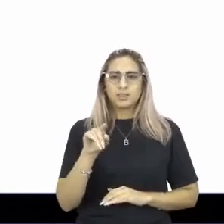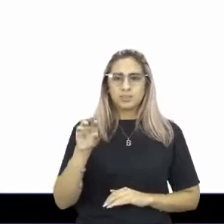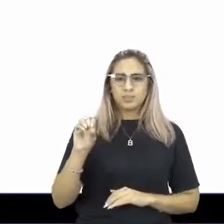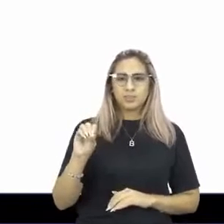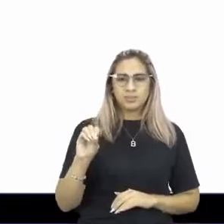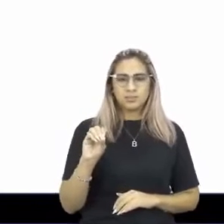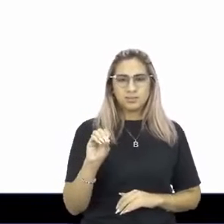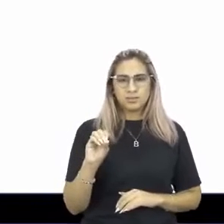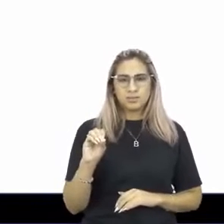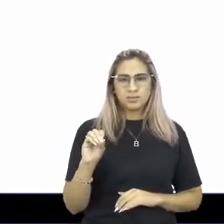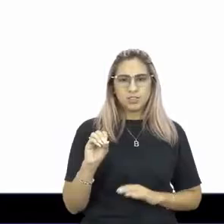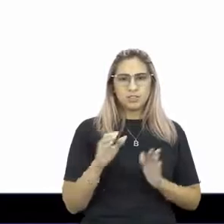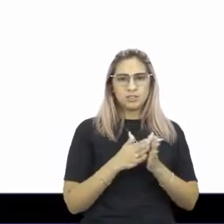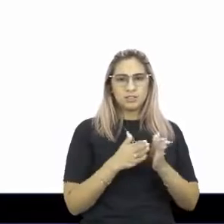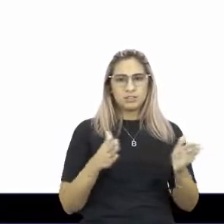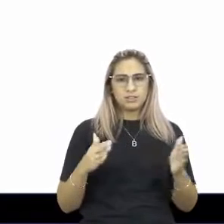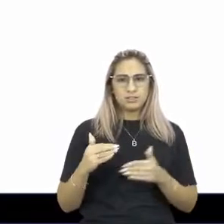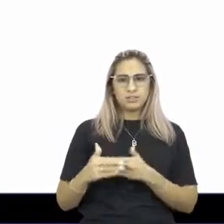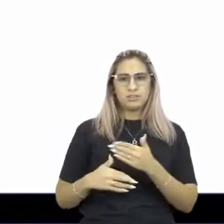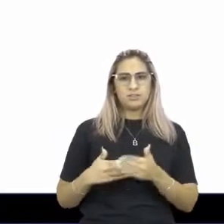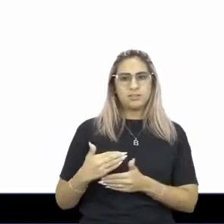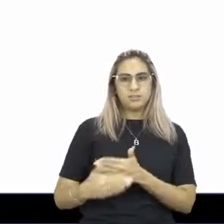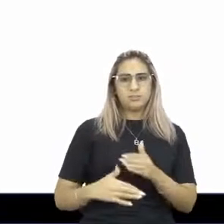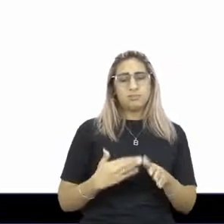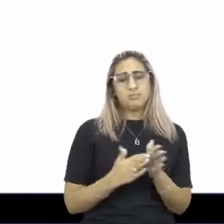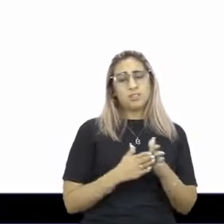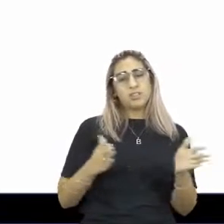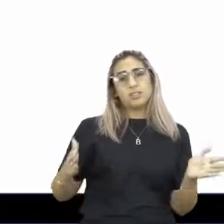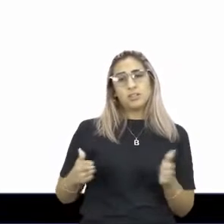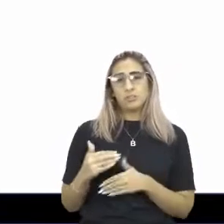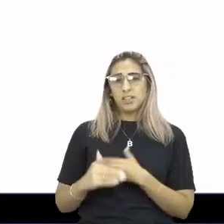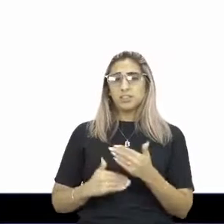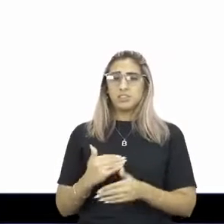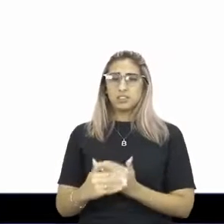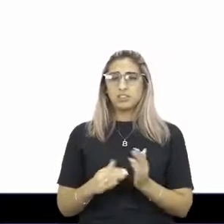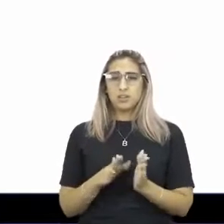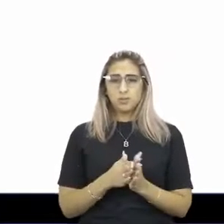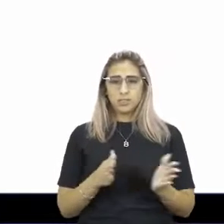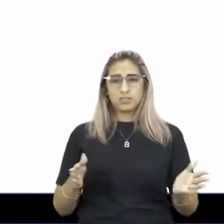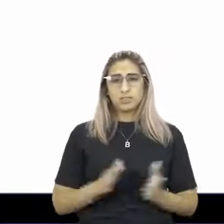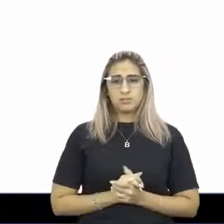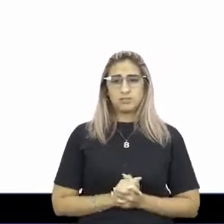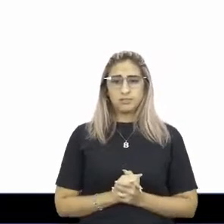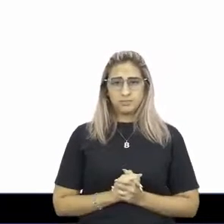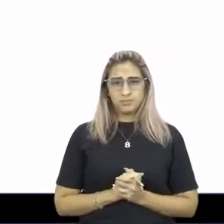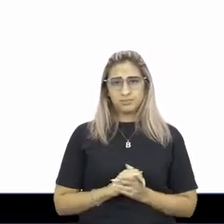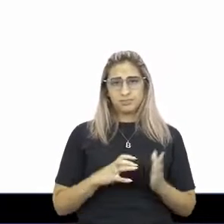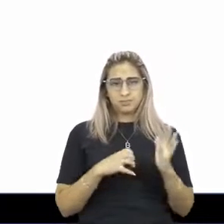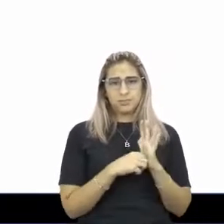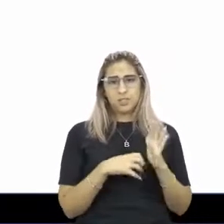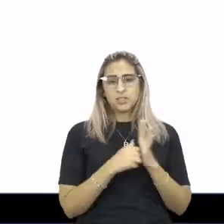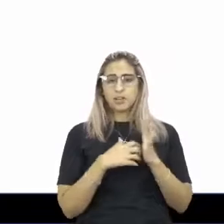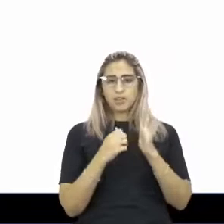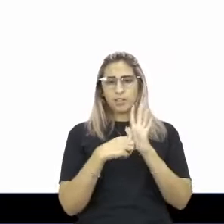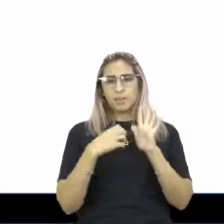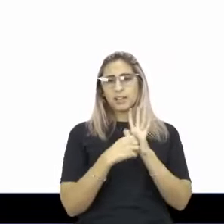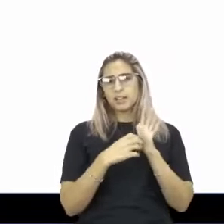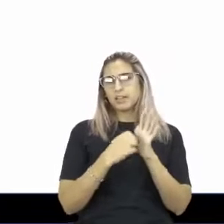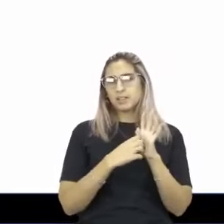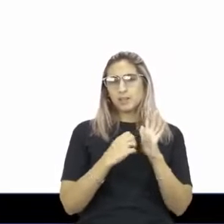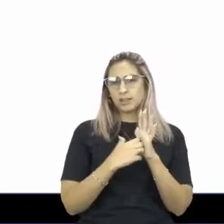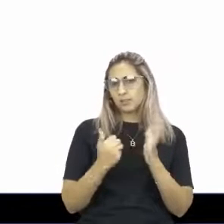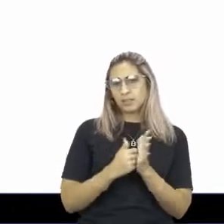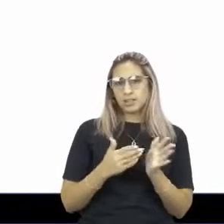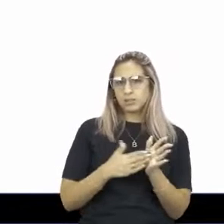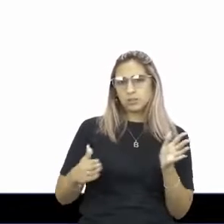classificação vocês vão conseguir ver aqui na sede também, tá? A gente disponibiliza um menuzinho ali de classificação e vocês vão estar visualizando ela. A